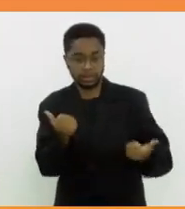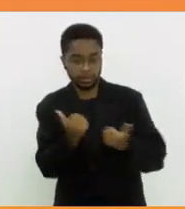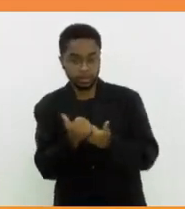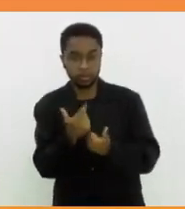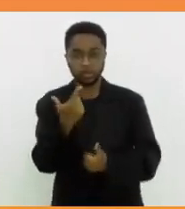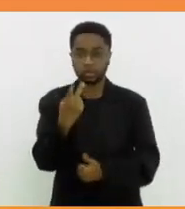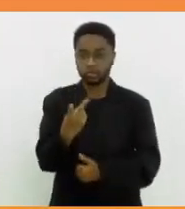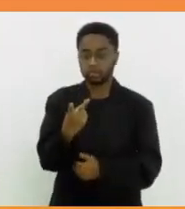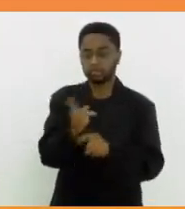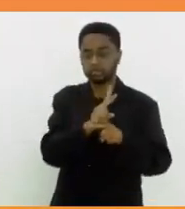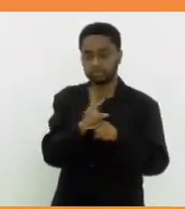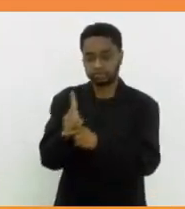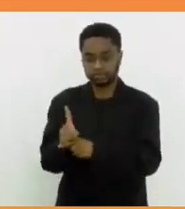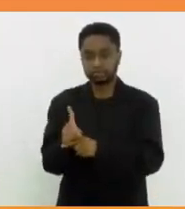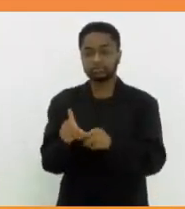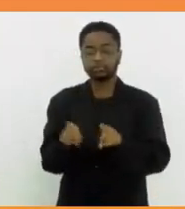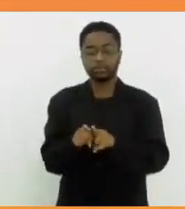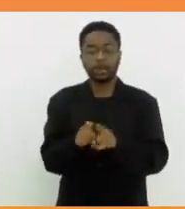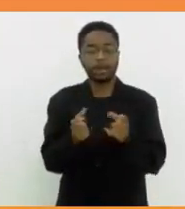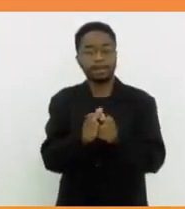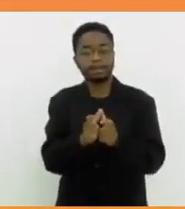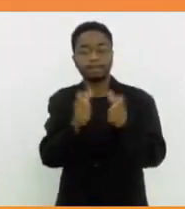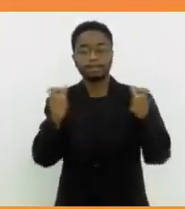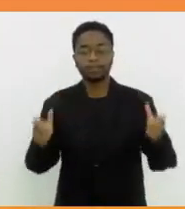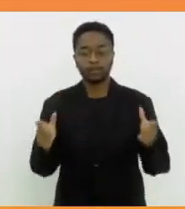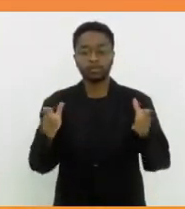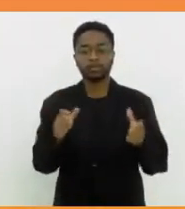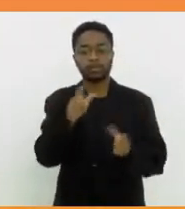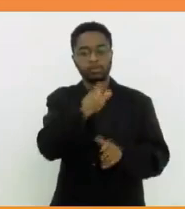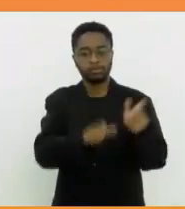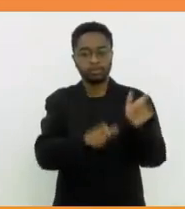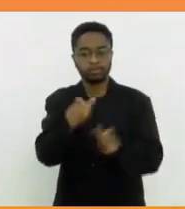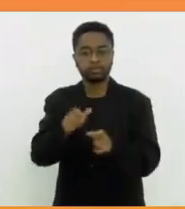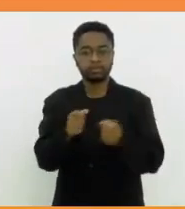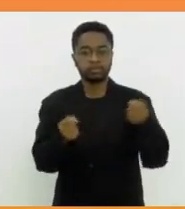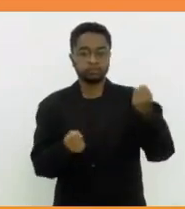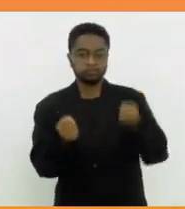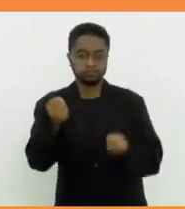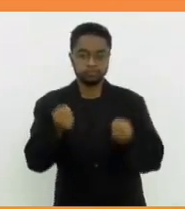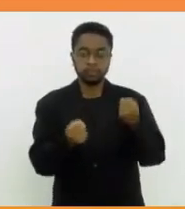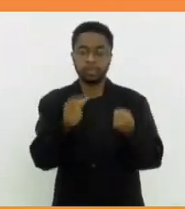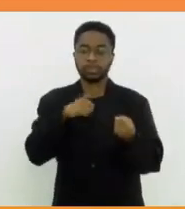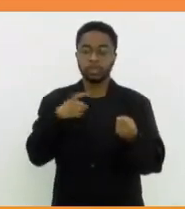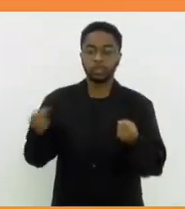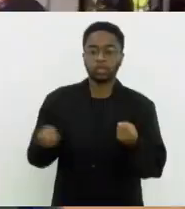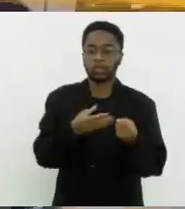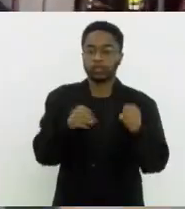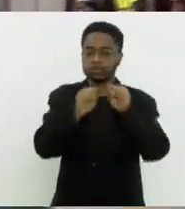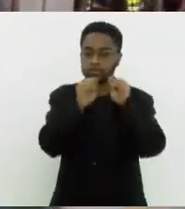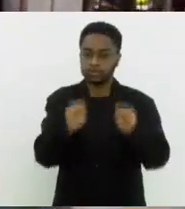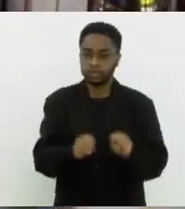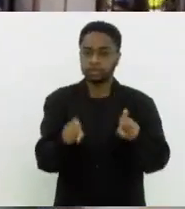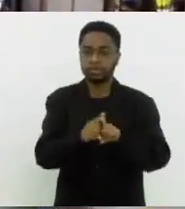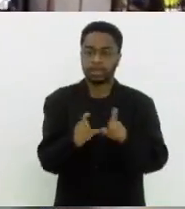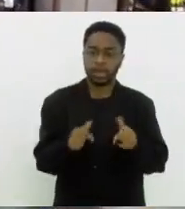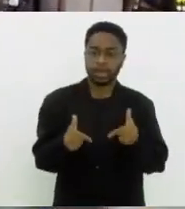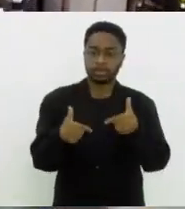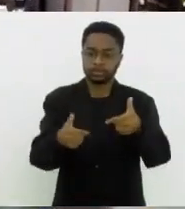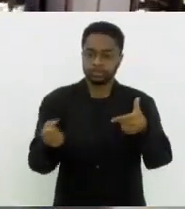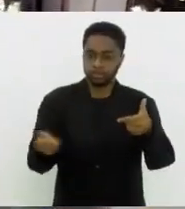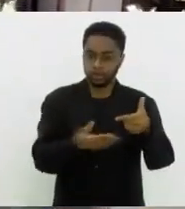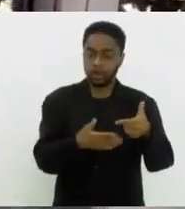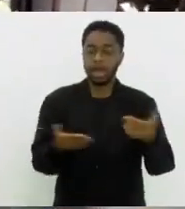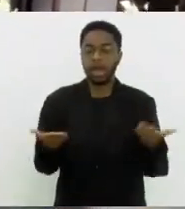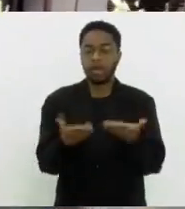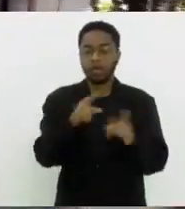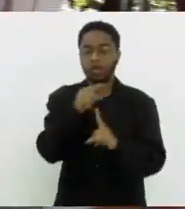A ampliação do quadro de condutores faz parte das medidas de revitalização do sistema e modernização da operação. A próxima meta é retomar